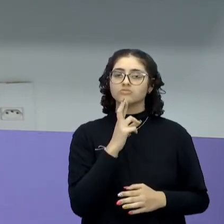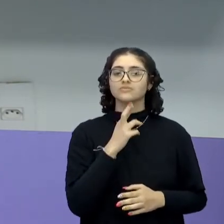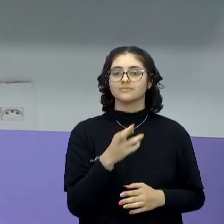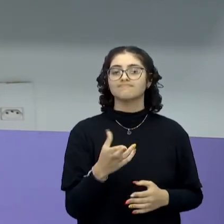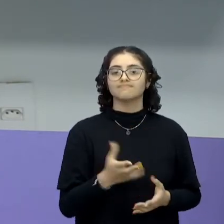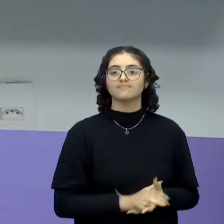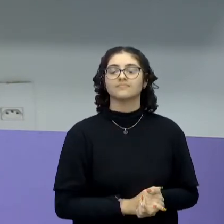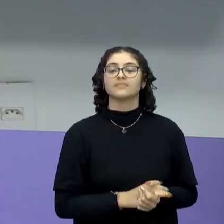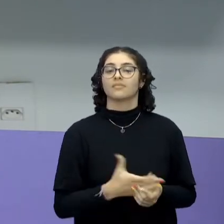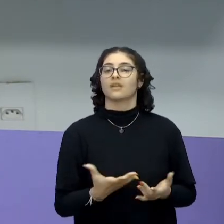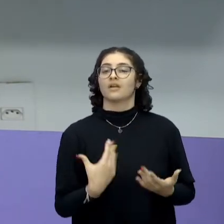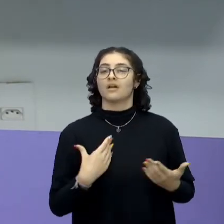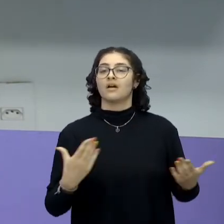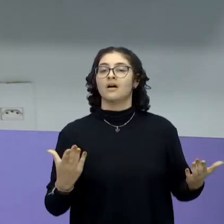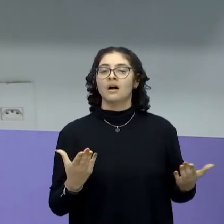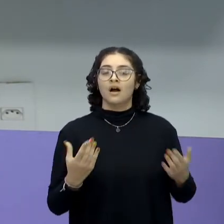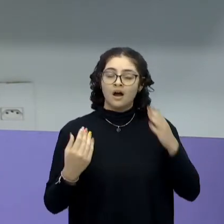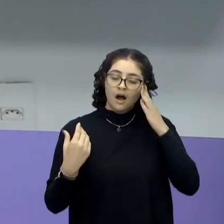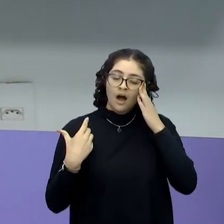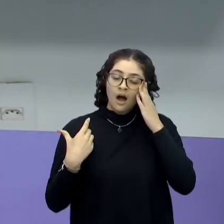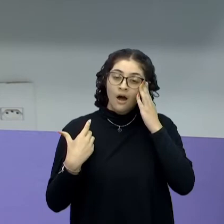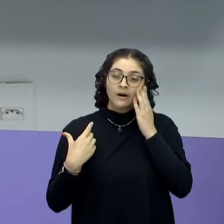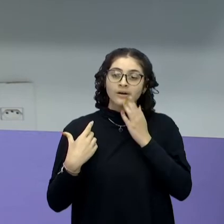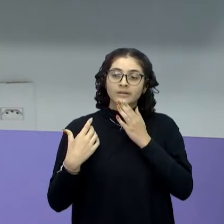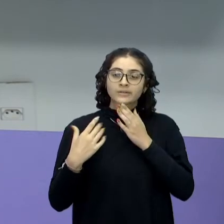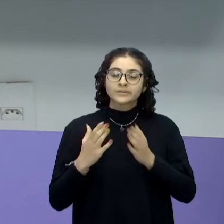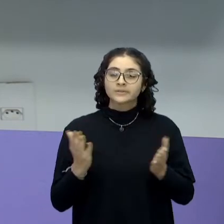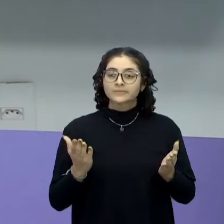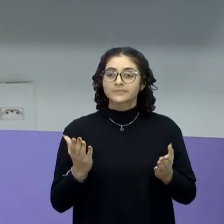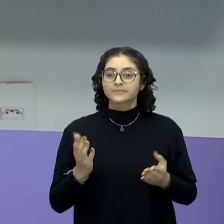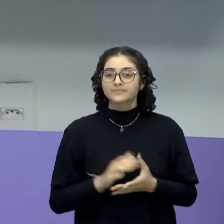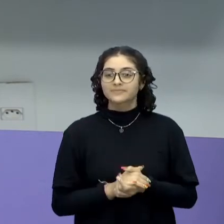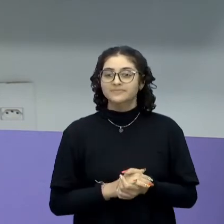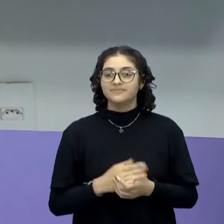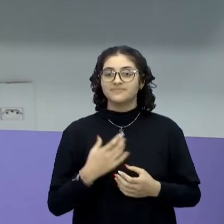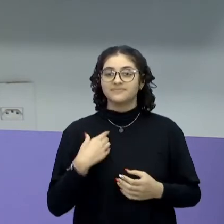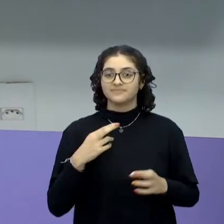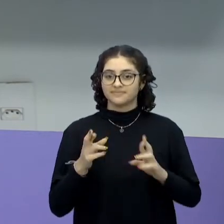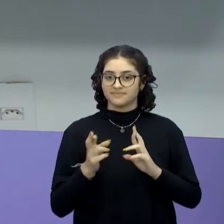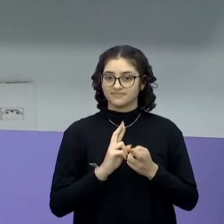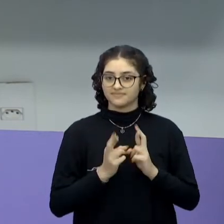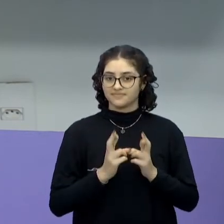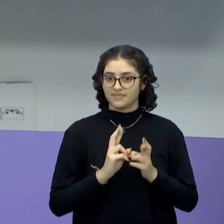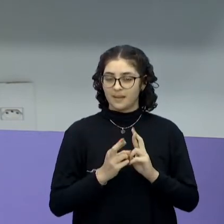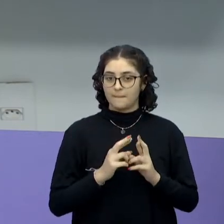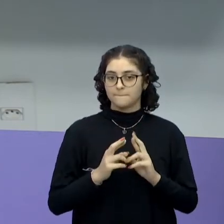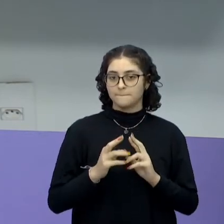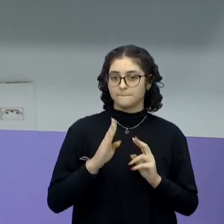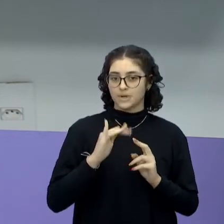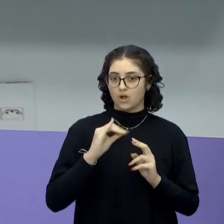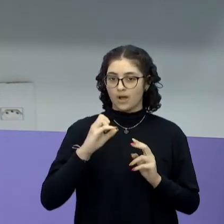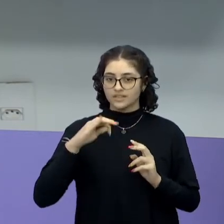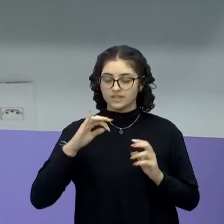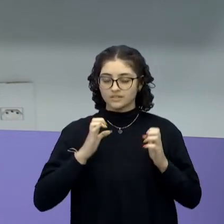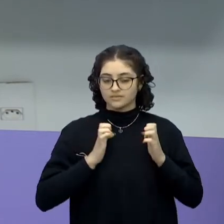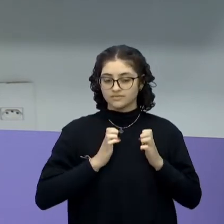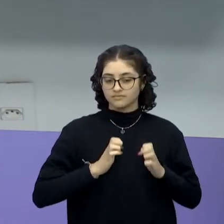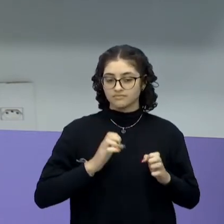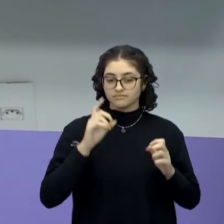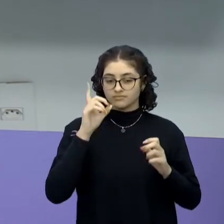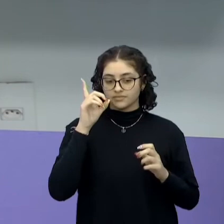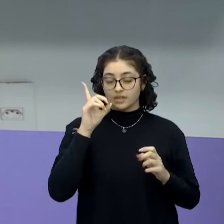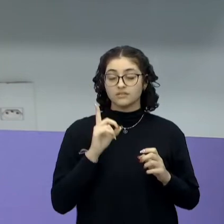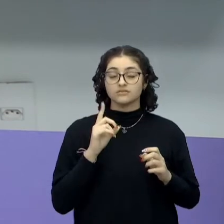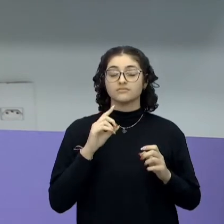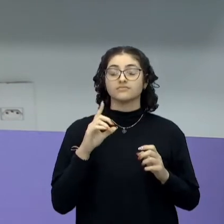né? E eu gostaria de trazer aqui, já que a gente está falando, né, dessa relação entre bioética e direitos humanos, eu gostaria